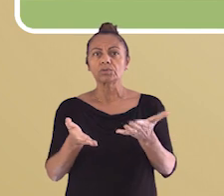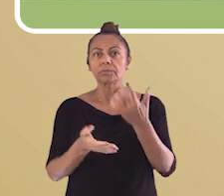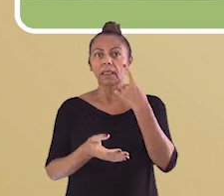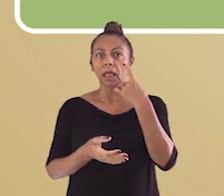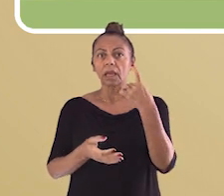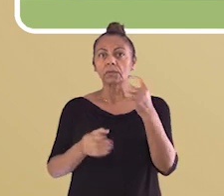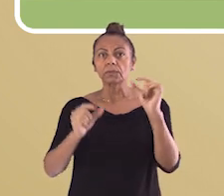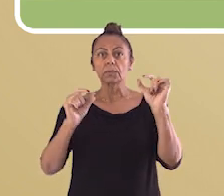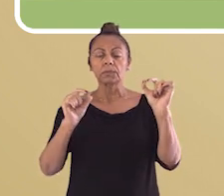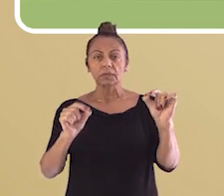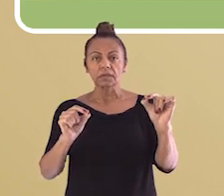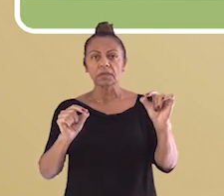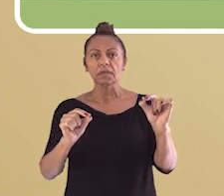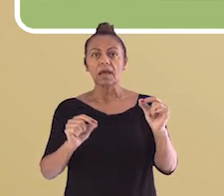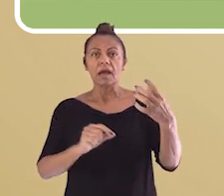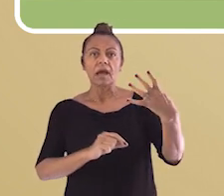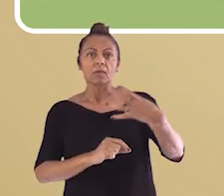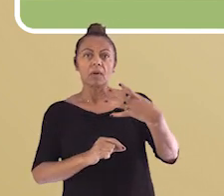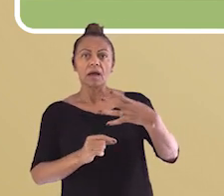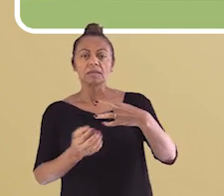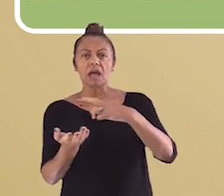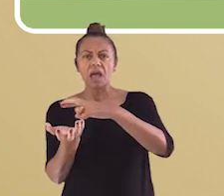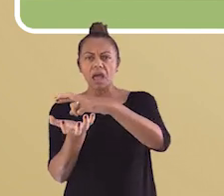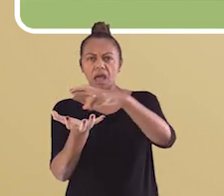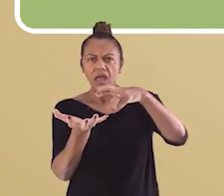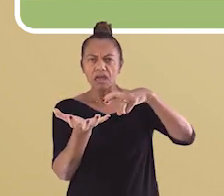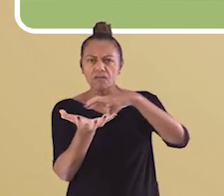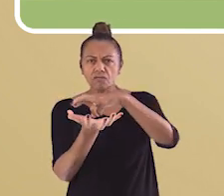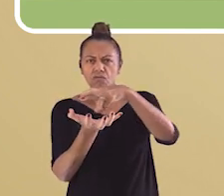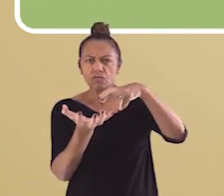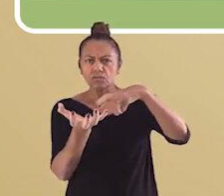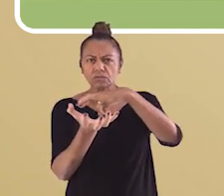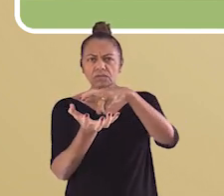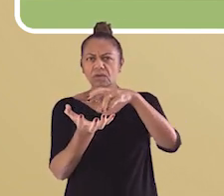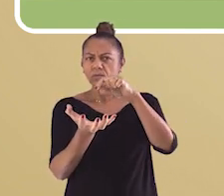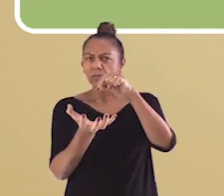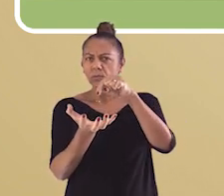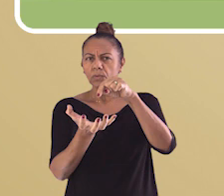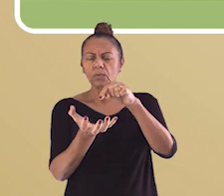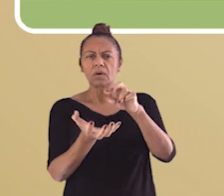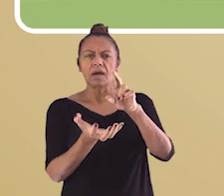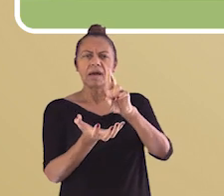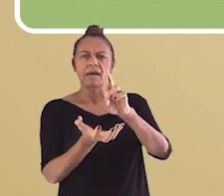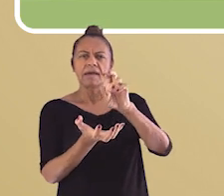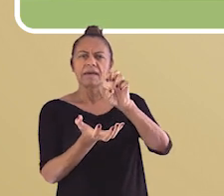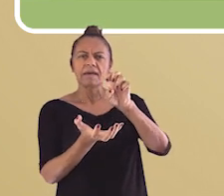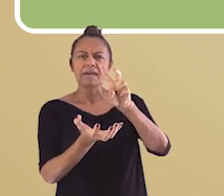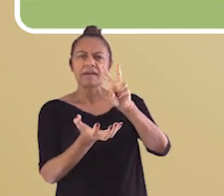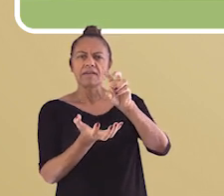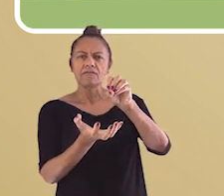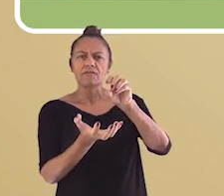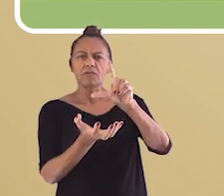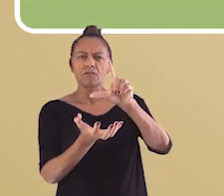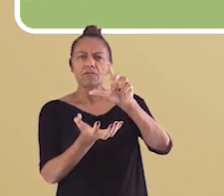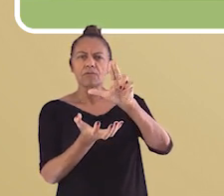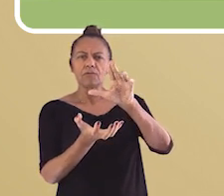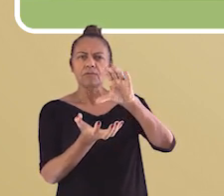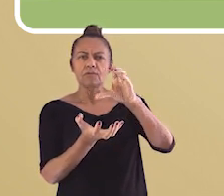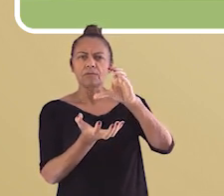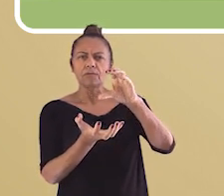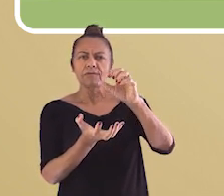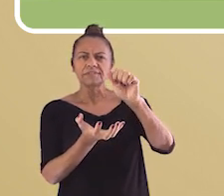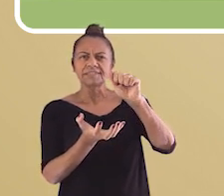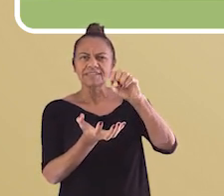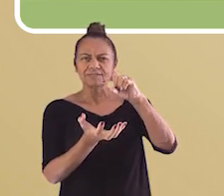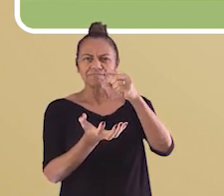Revolução Industrial. Mas você sabe o que é uma revolução? A palavra revolução tem alguns significados, mas o significado